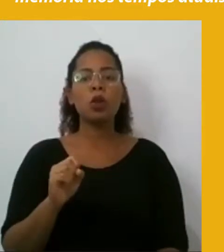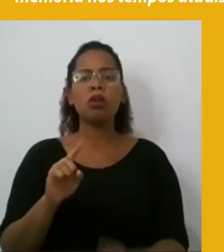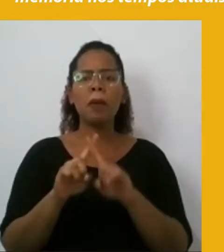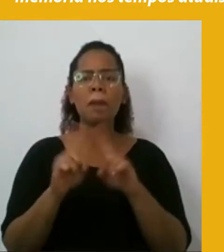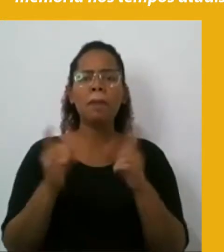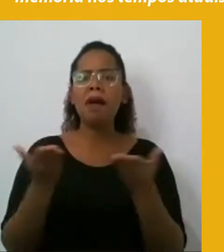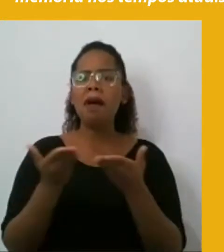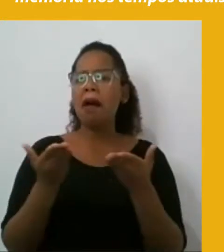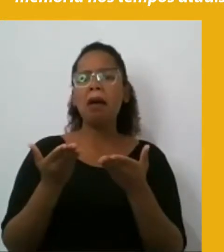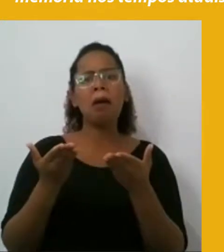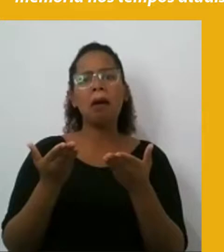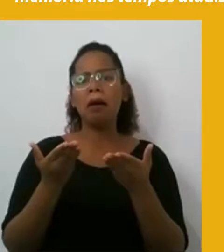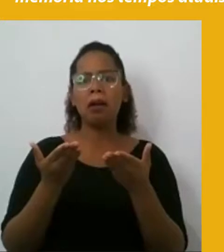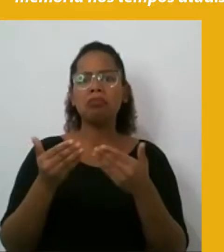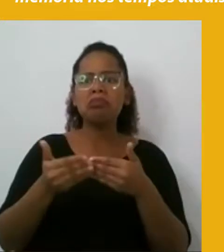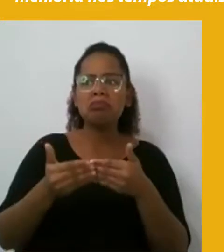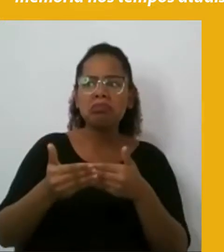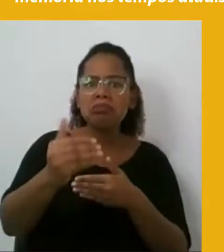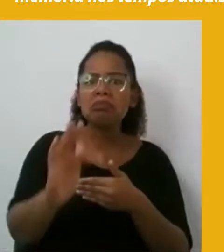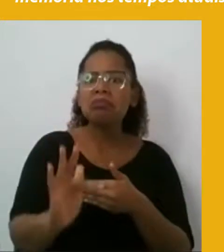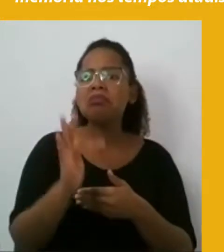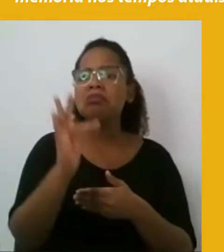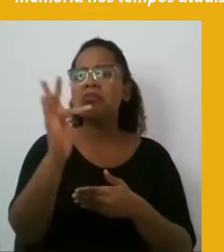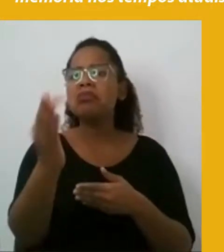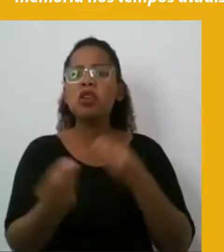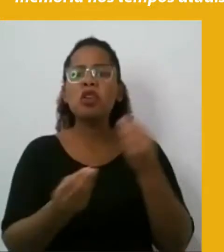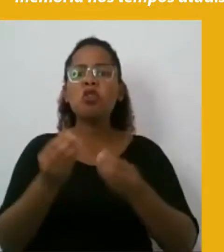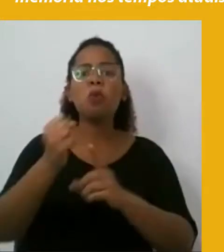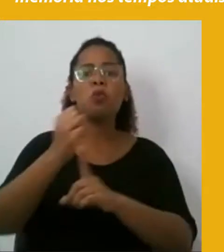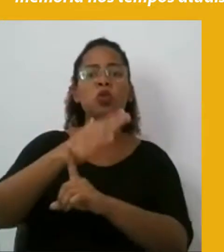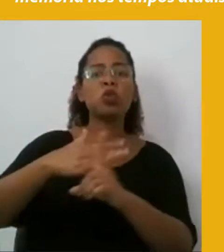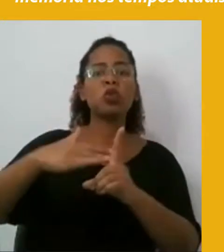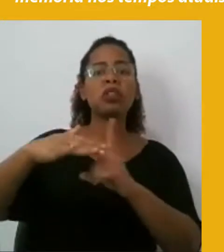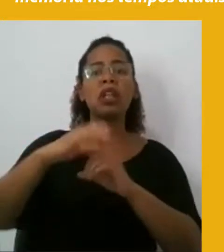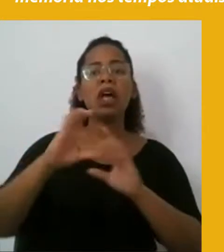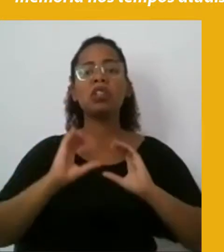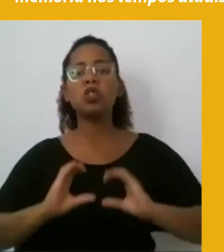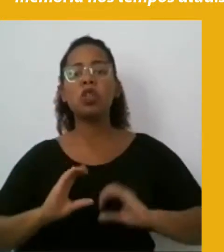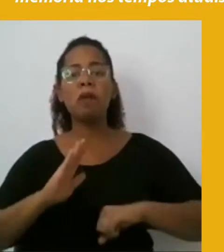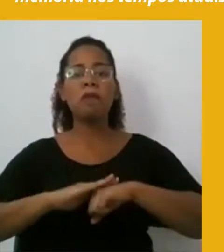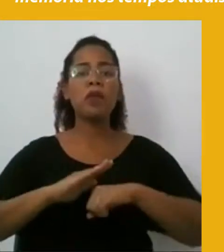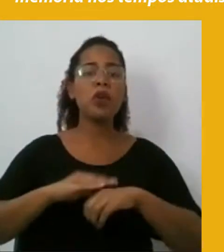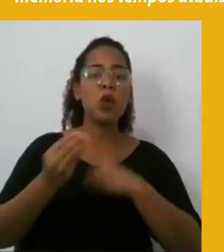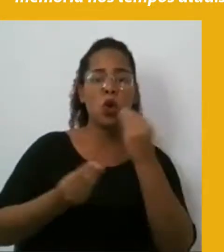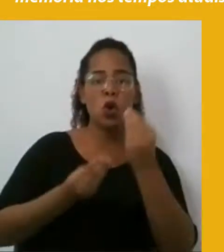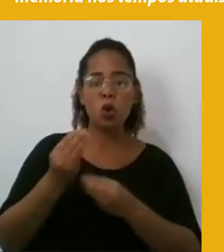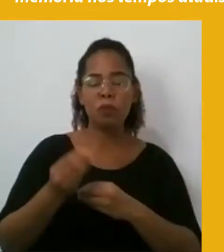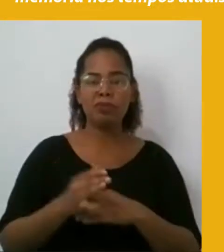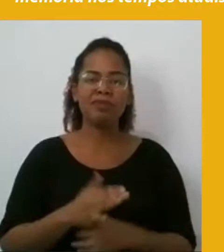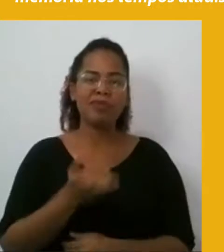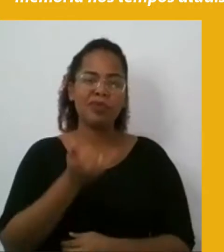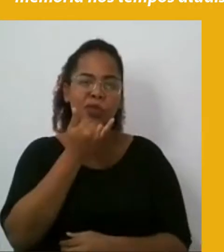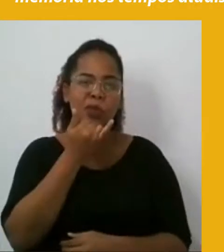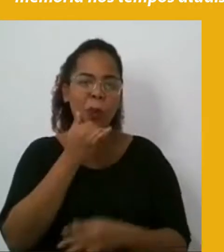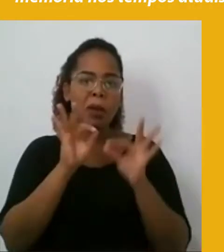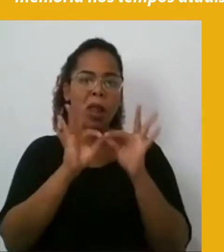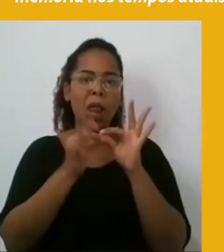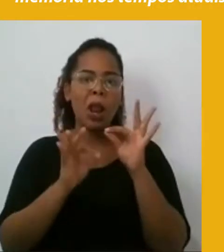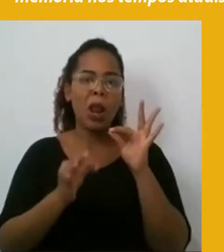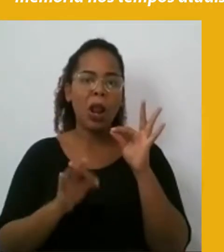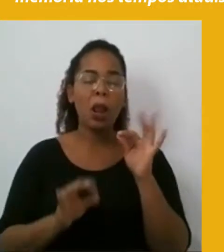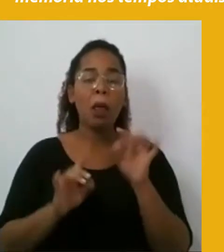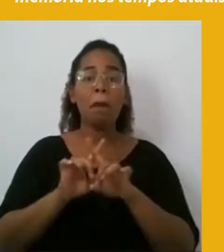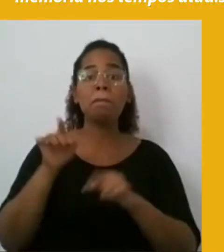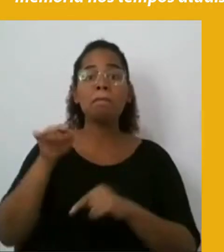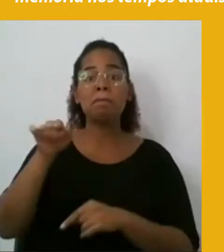Desculpem pela introdução tanto longa, mas quando você me mandou esse material, Cícero, eu falei: nossa, é porque é exatamente memória a questão,